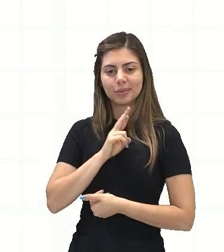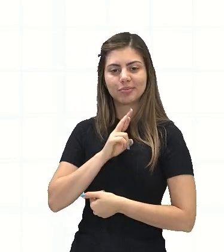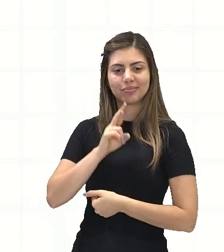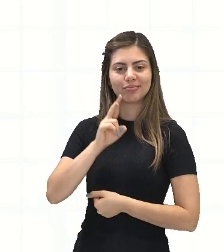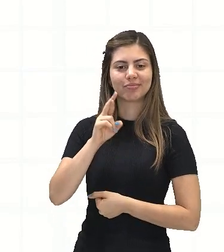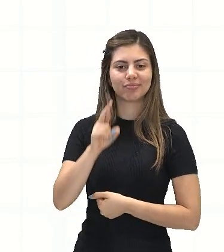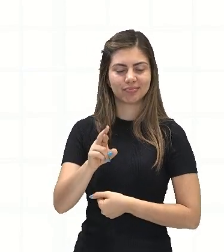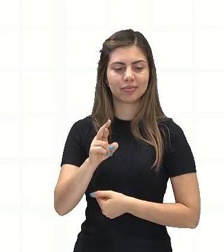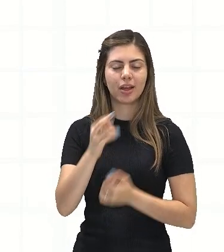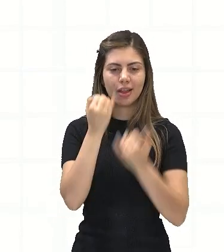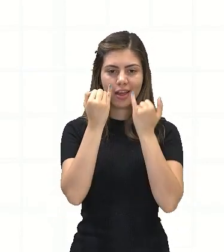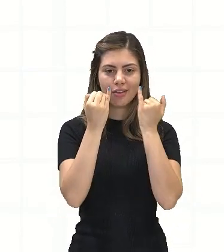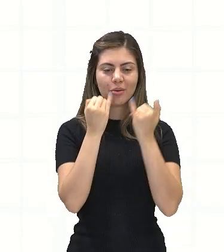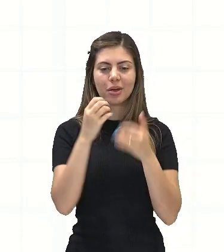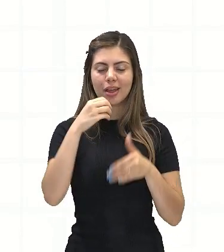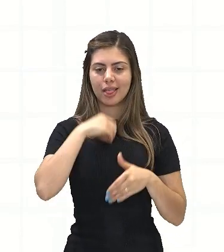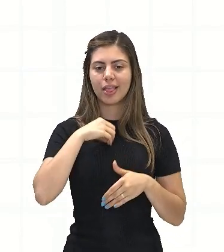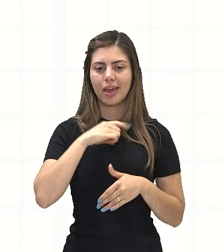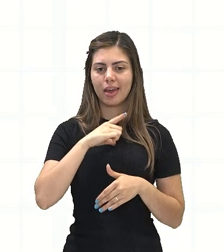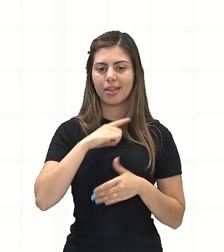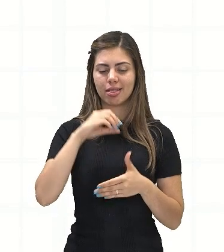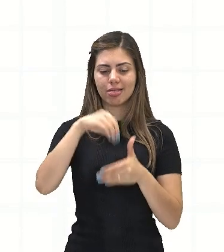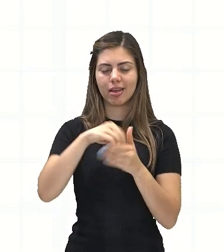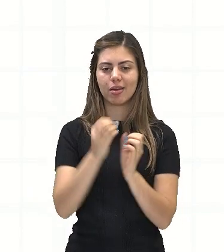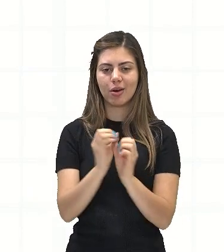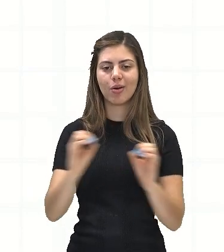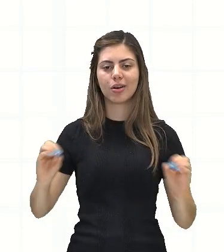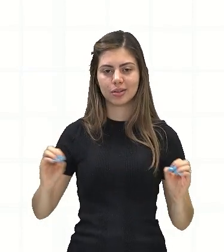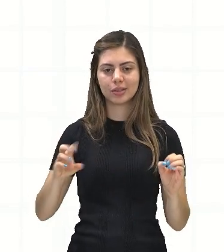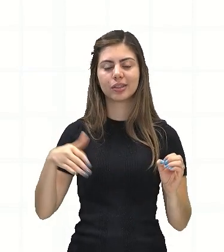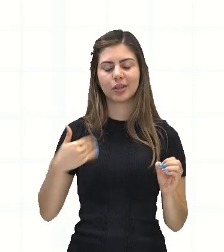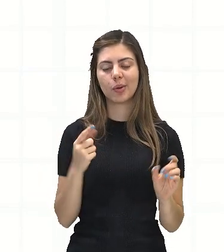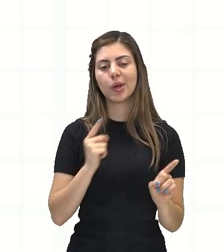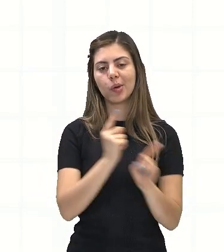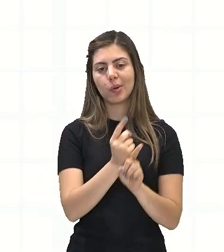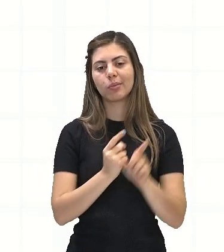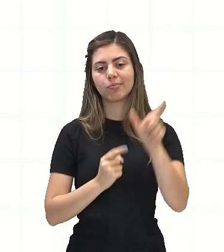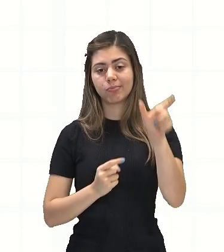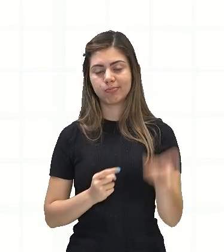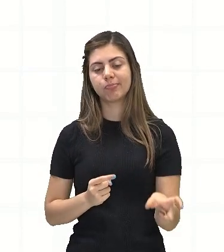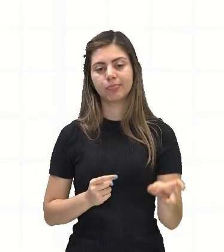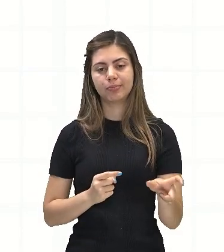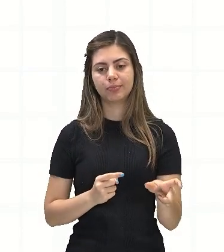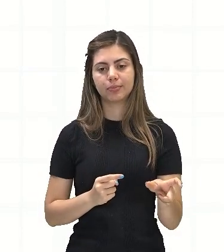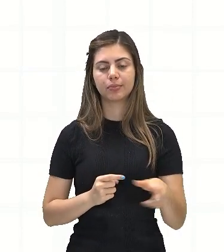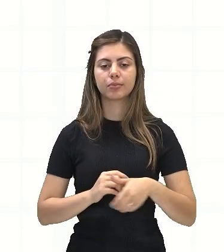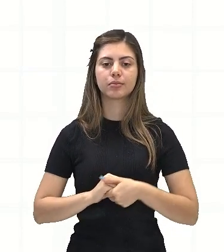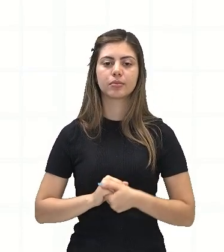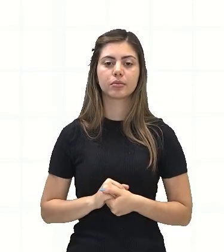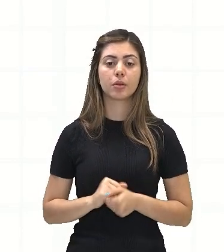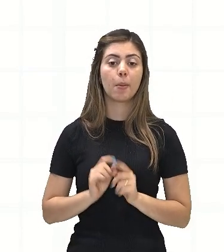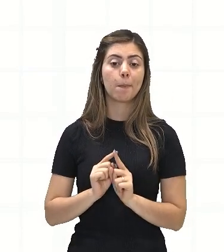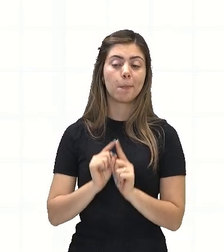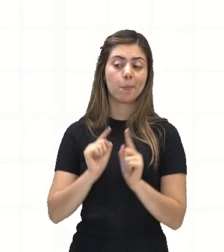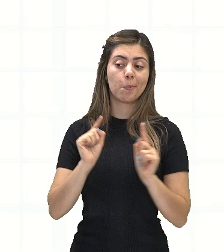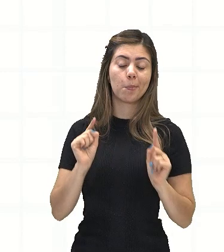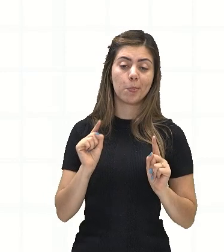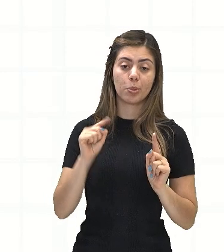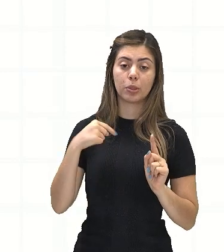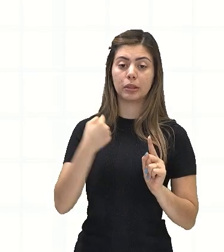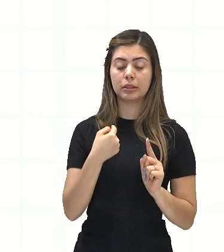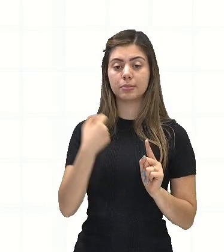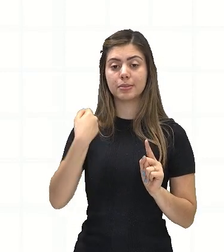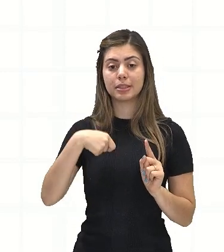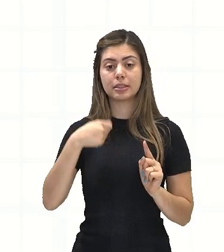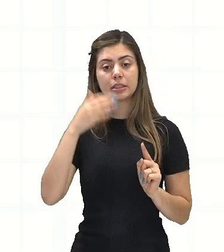com as informações da própria oração, eu terei então o sujeito da minha oração. Porém, eu preciso também saber